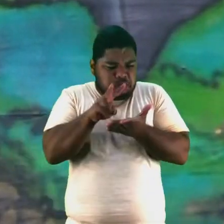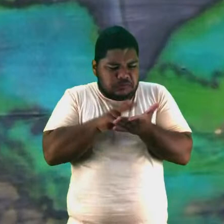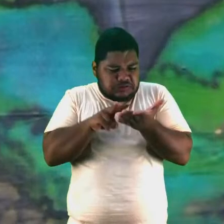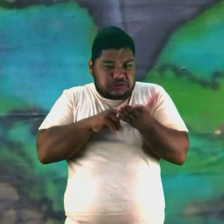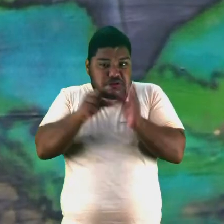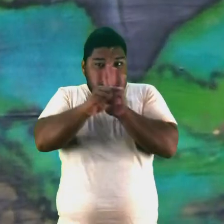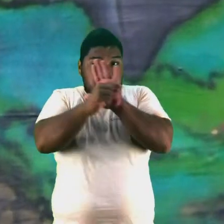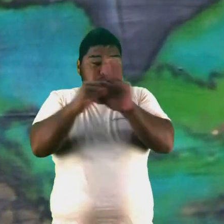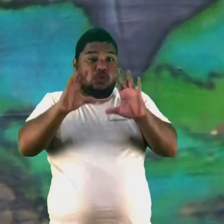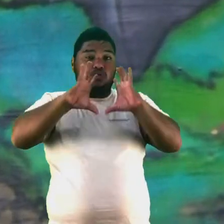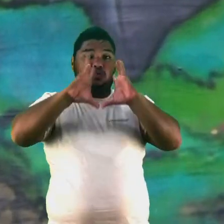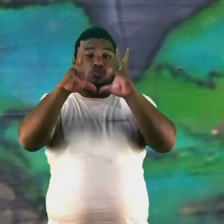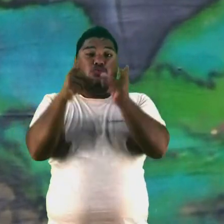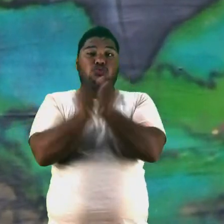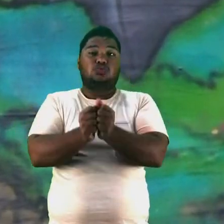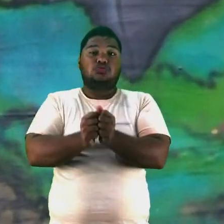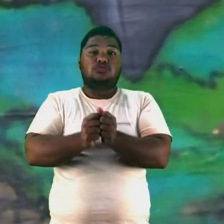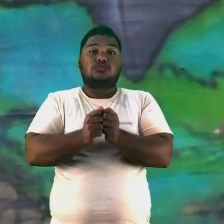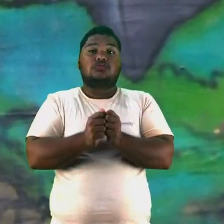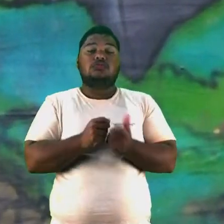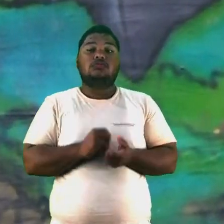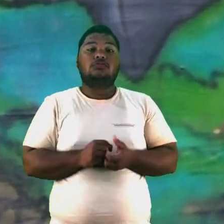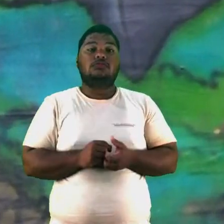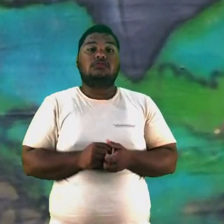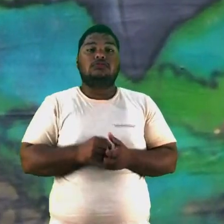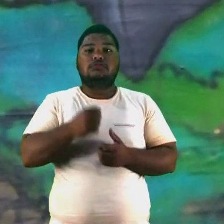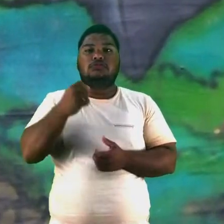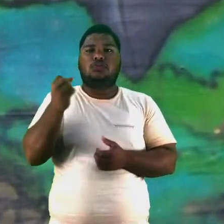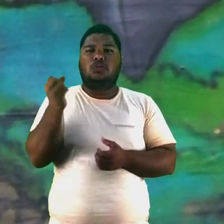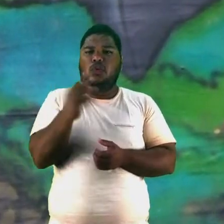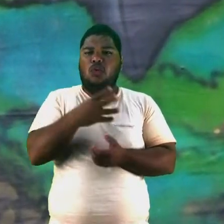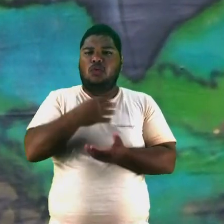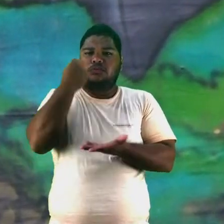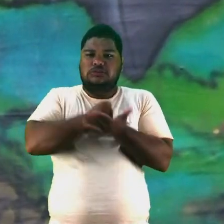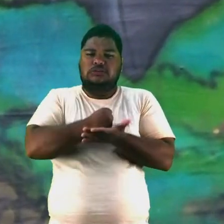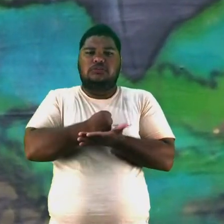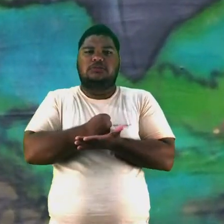o Novo Testamento. Aí se torna mais complicado ainda.